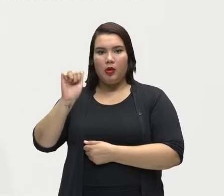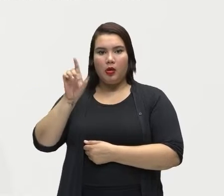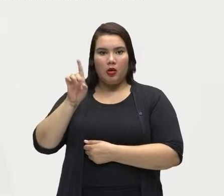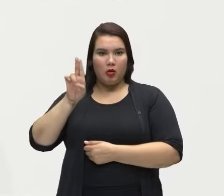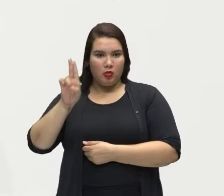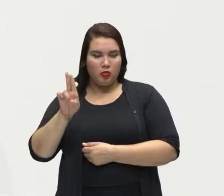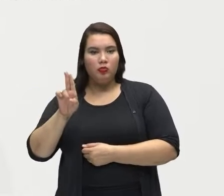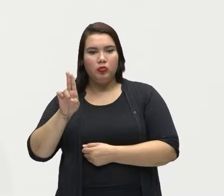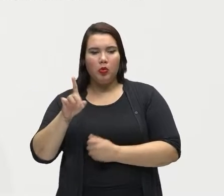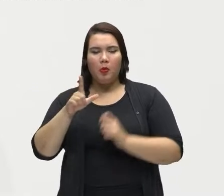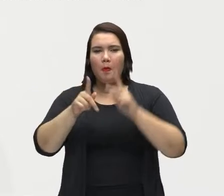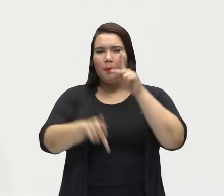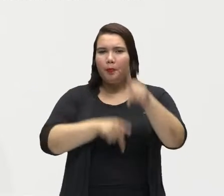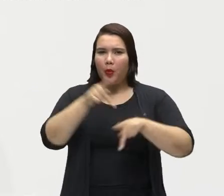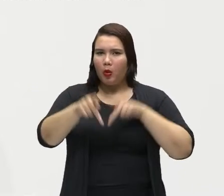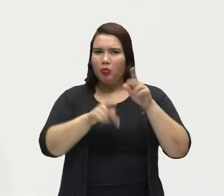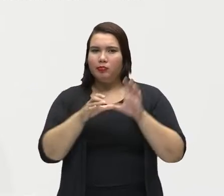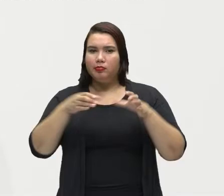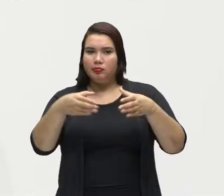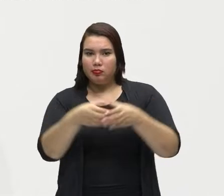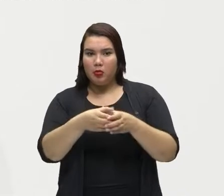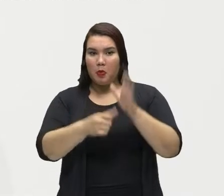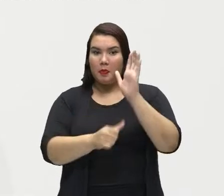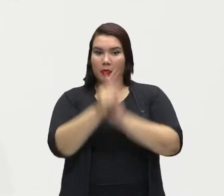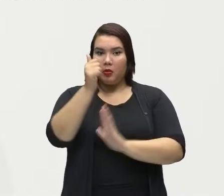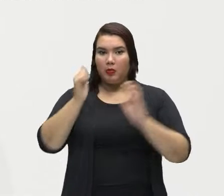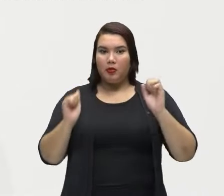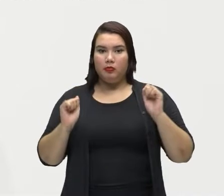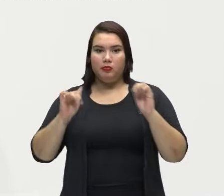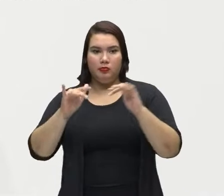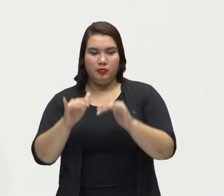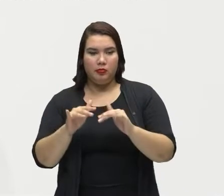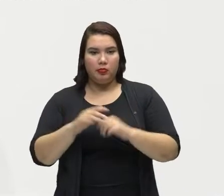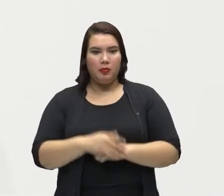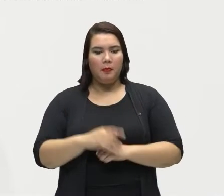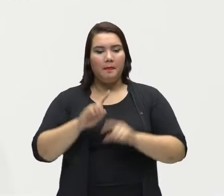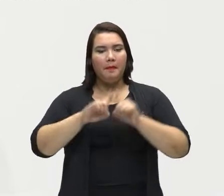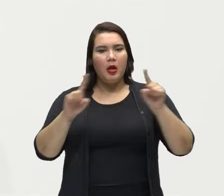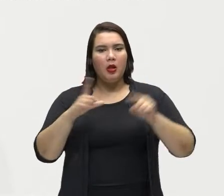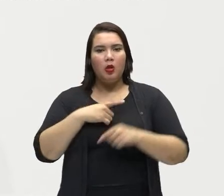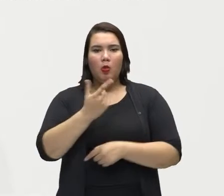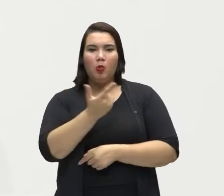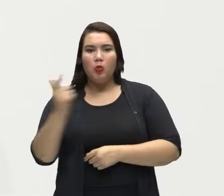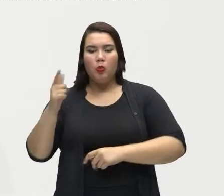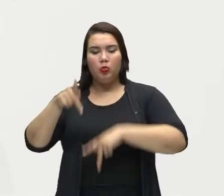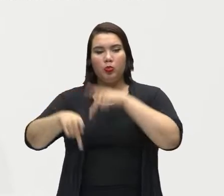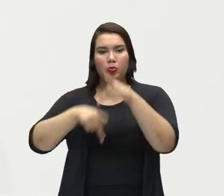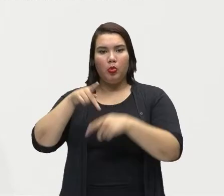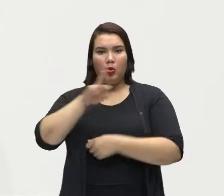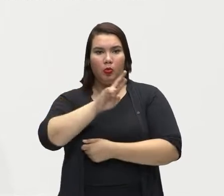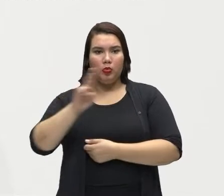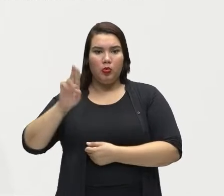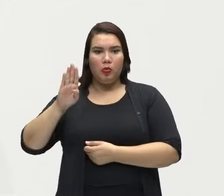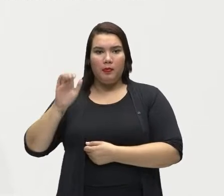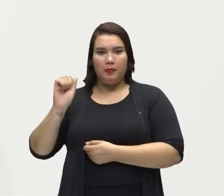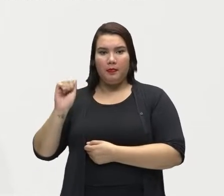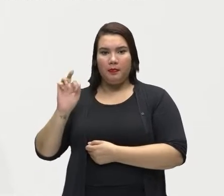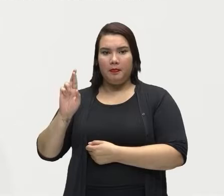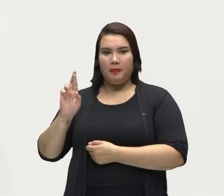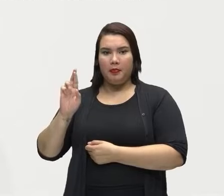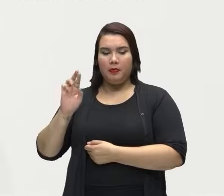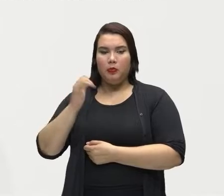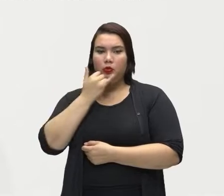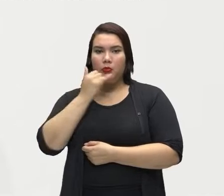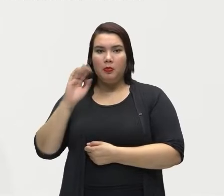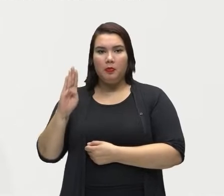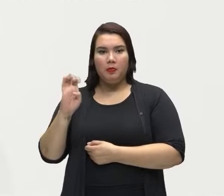pelos Soniques, os primeiros povos que ocuparam a região. Mas os berberes, povo da região do Maghreb, que chegaram